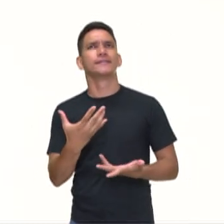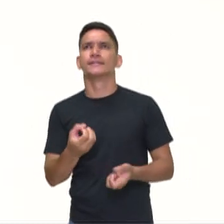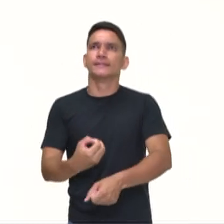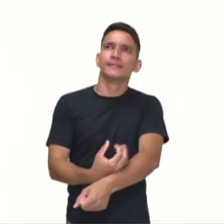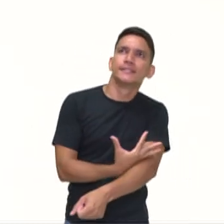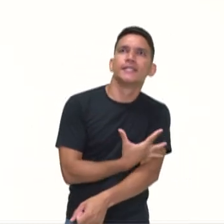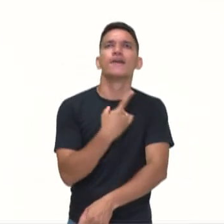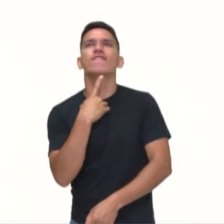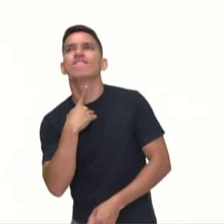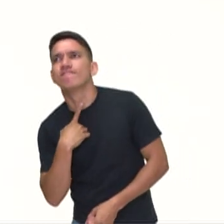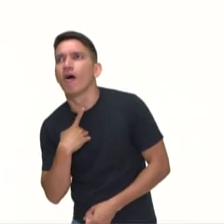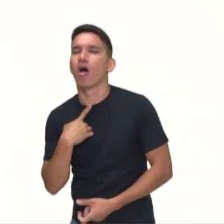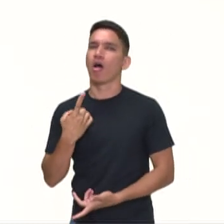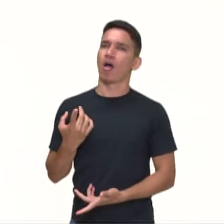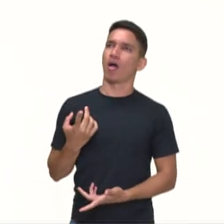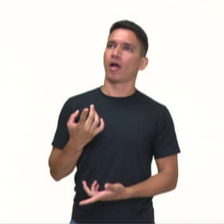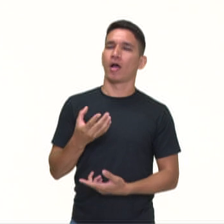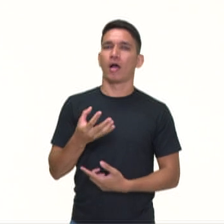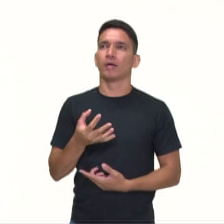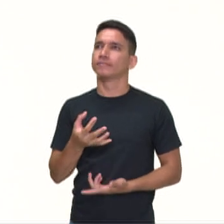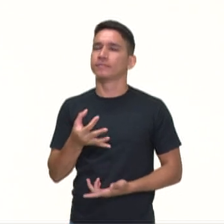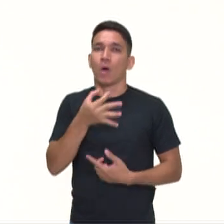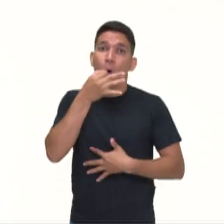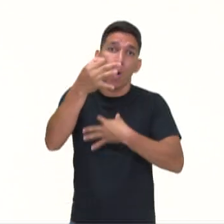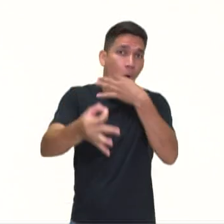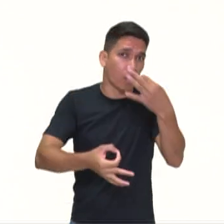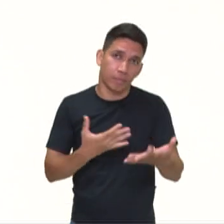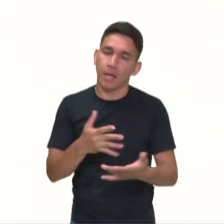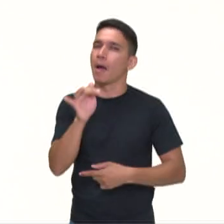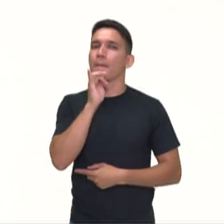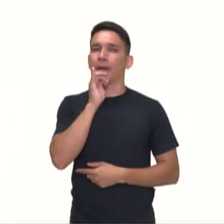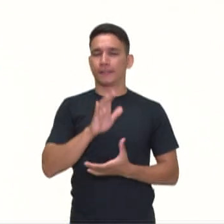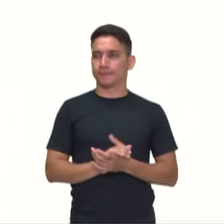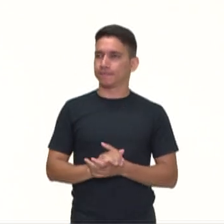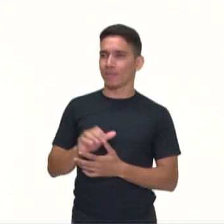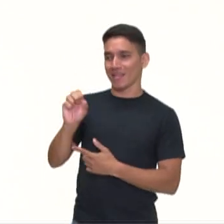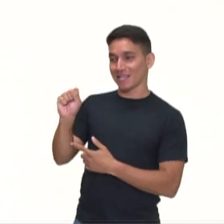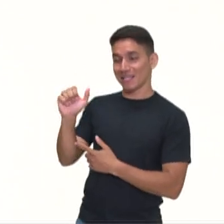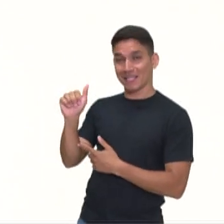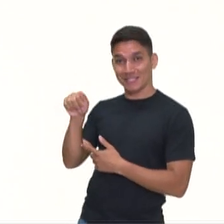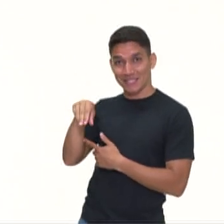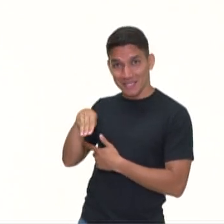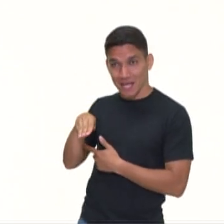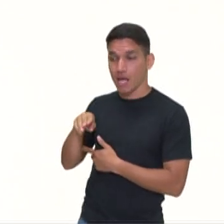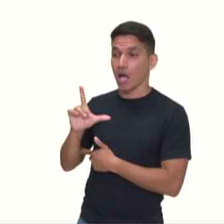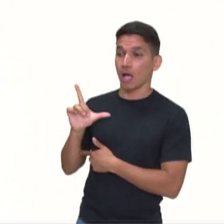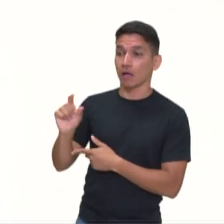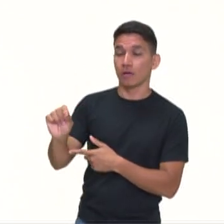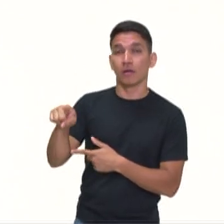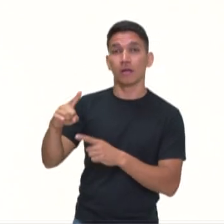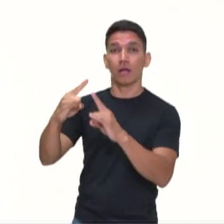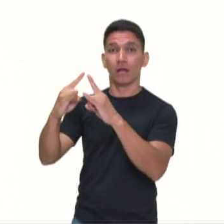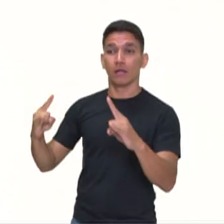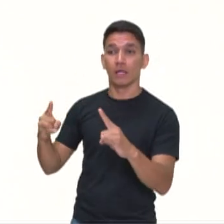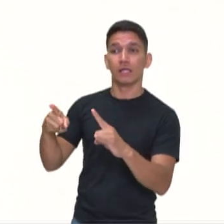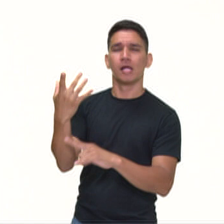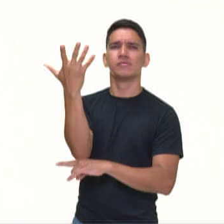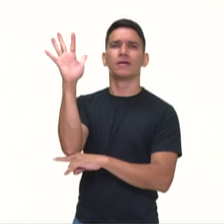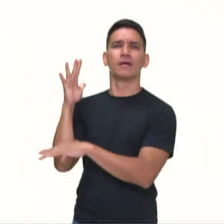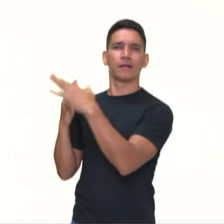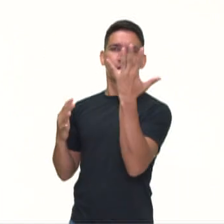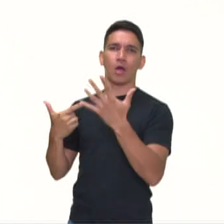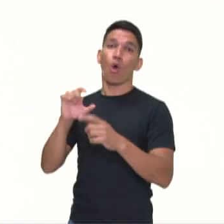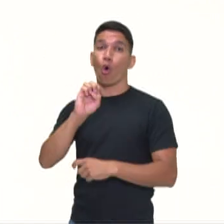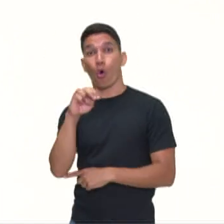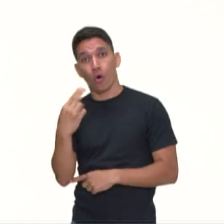desejos, opiniões. Por exemplo, Sam likes to go camping in the woods. Ou